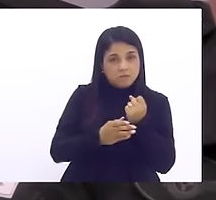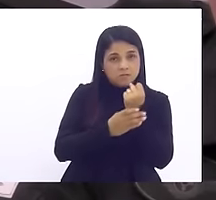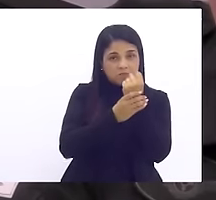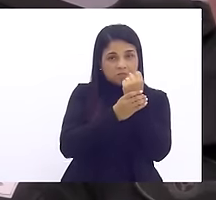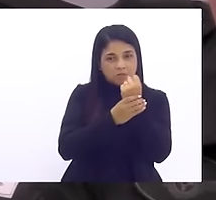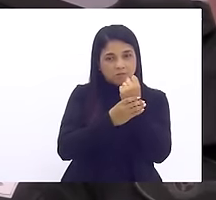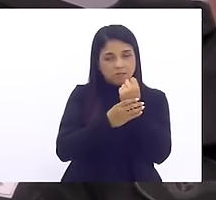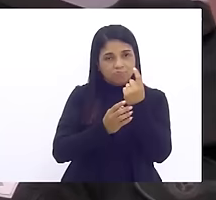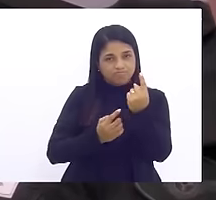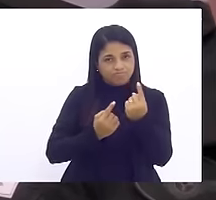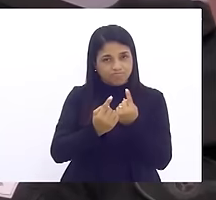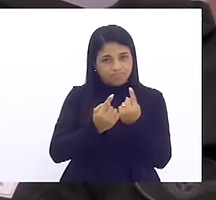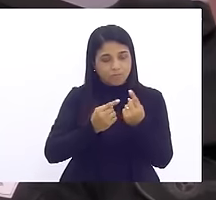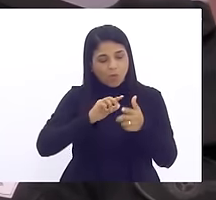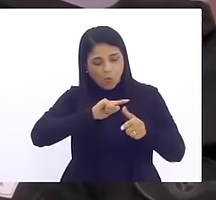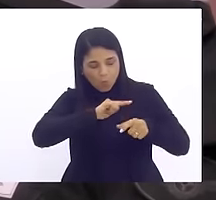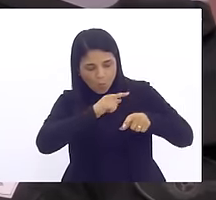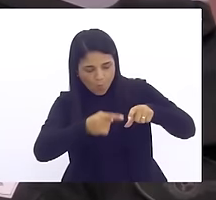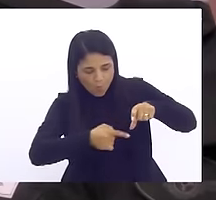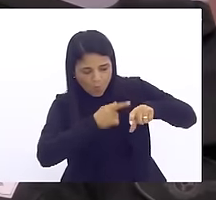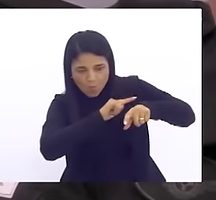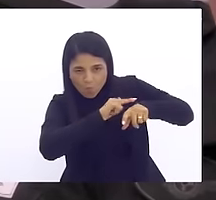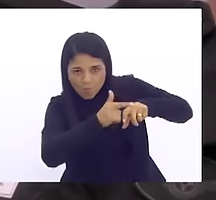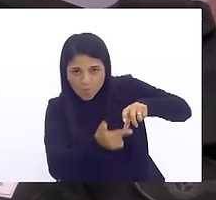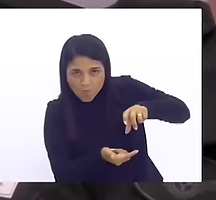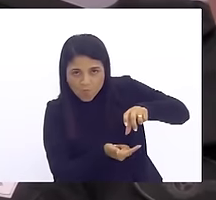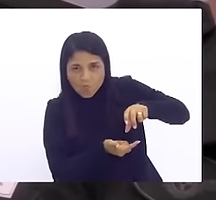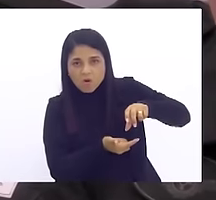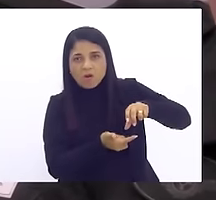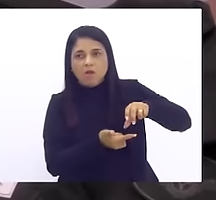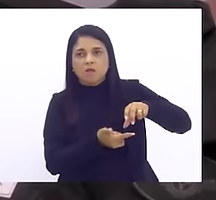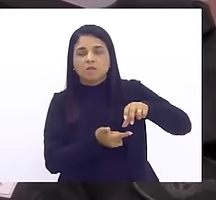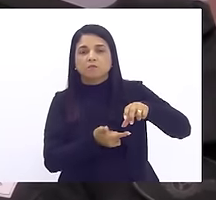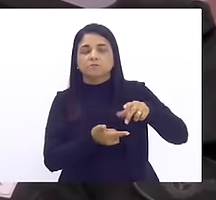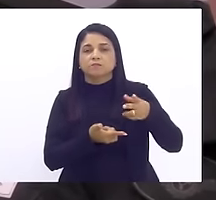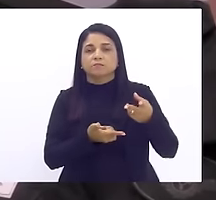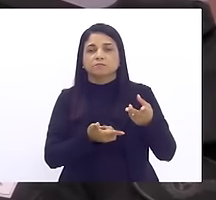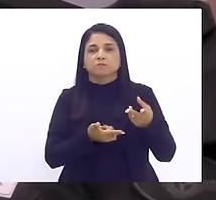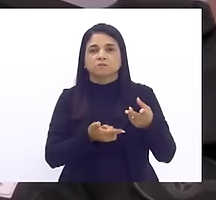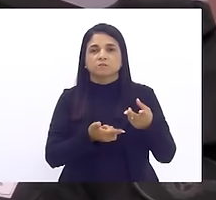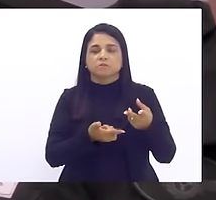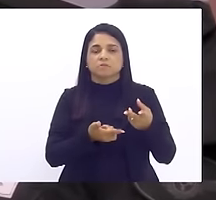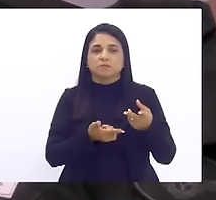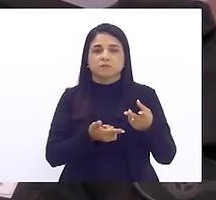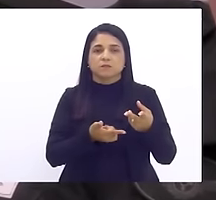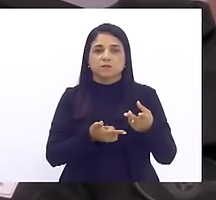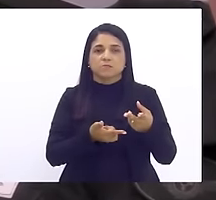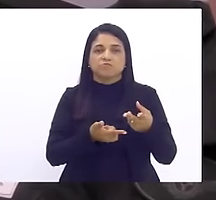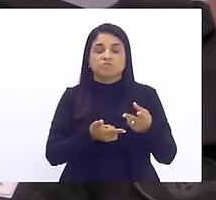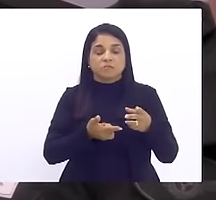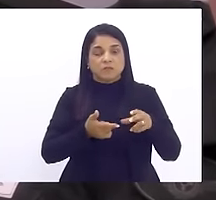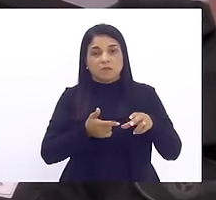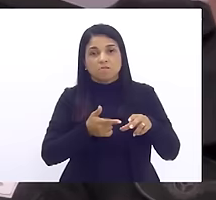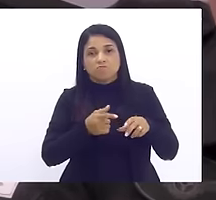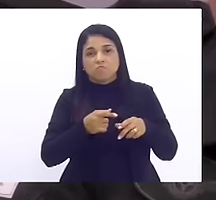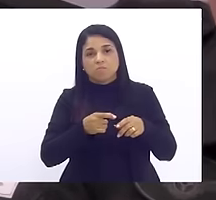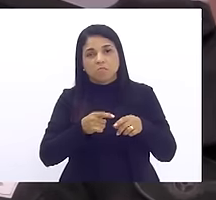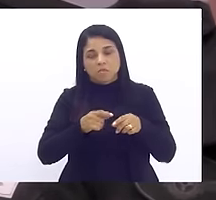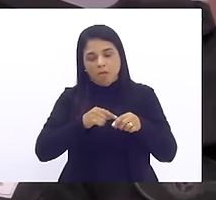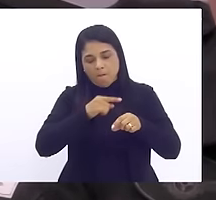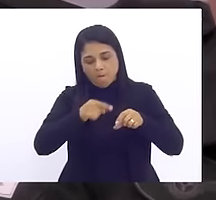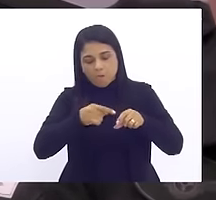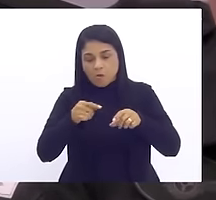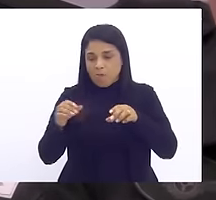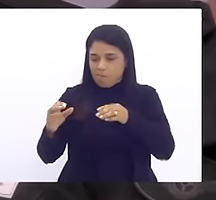que seria um pneu careca é que é o TW atingido vulgarmente conhecido como pneu careca com para-brisa trincado